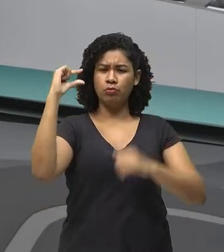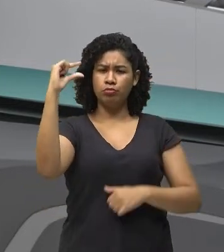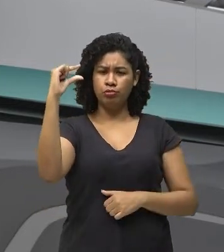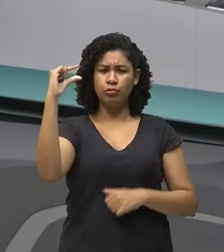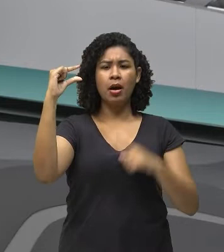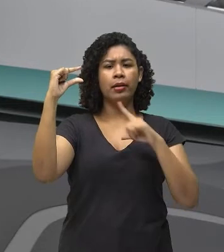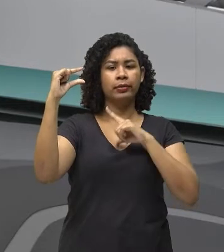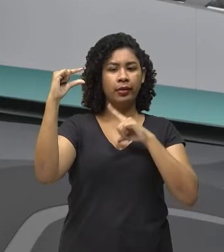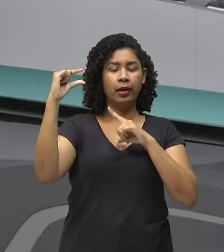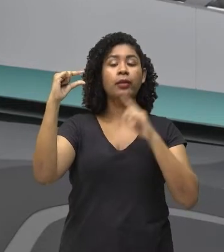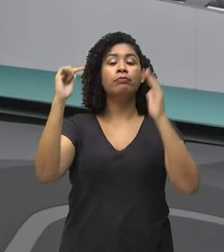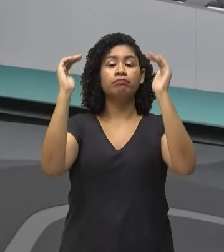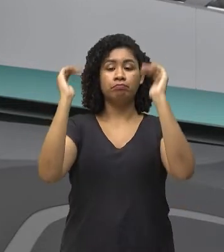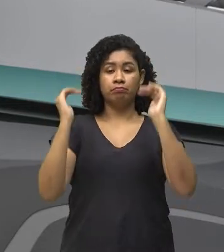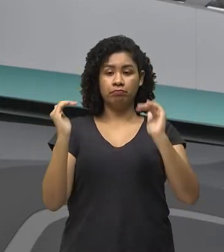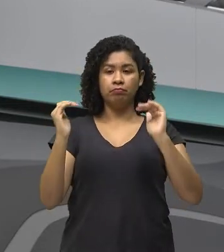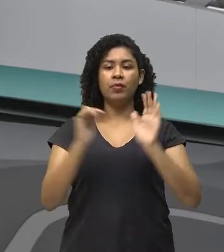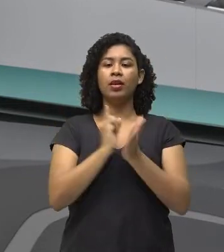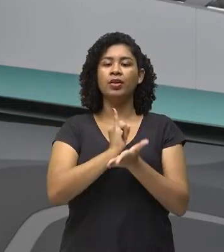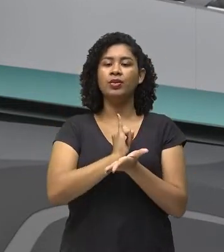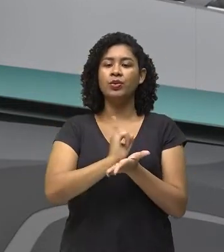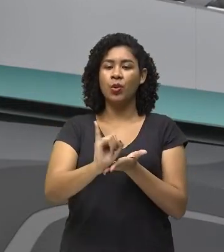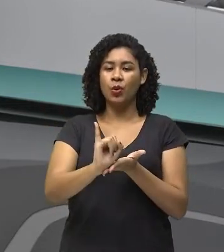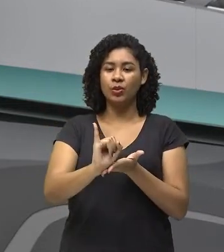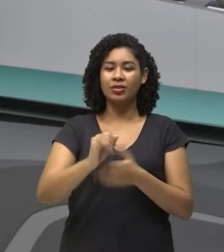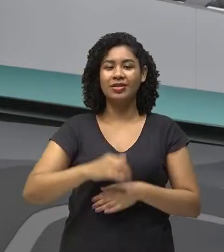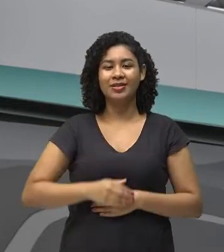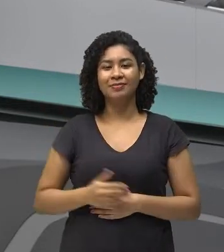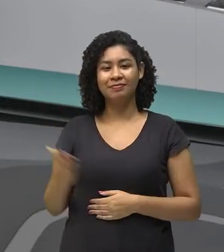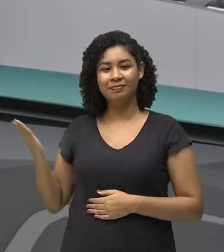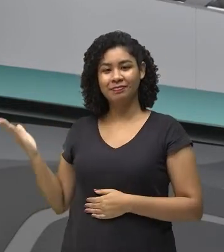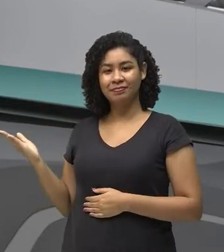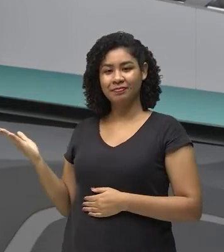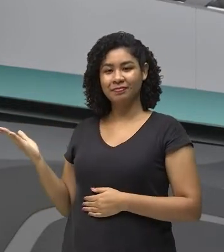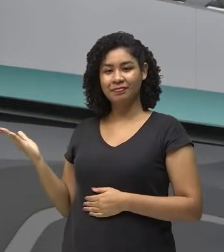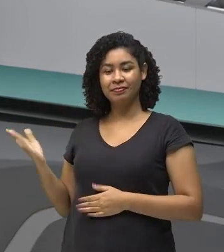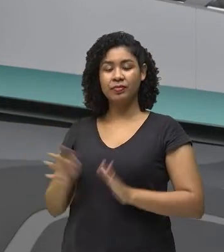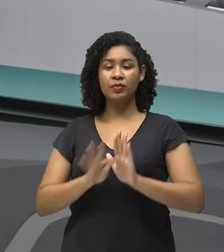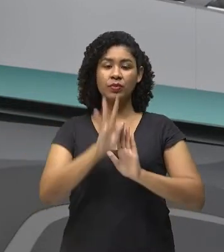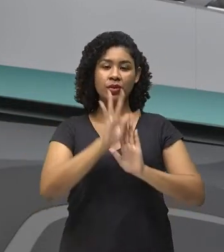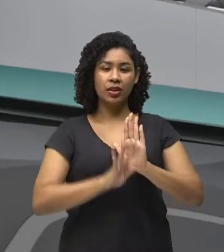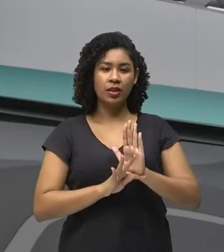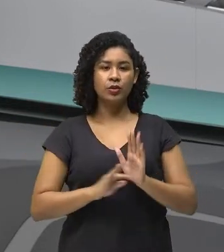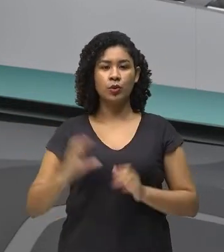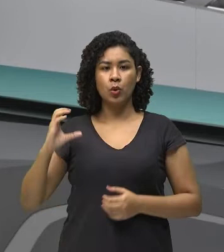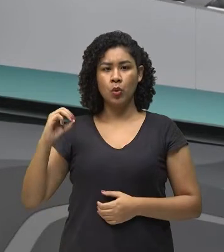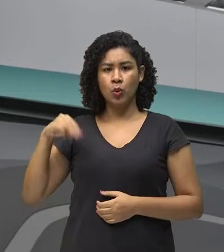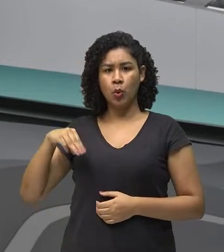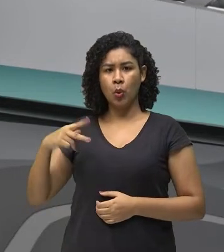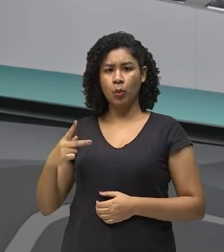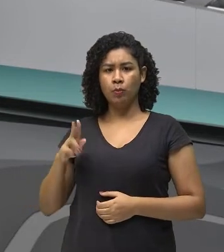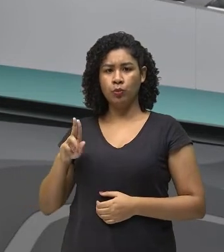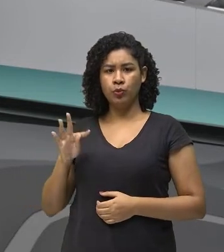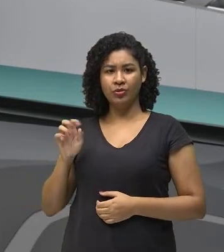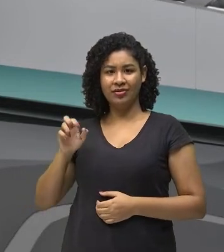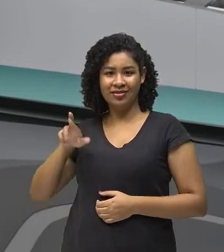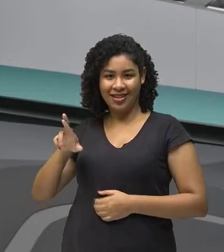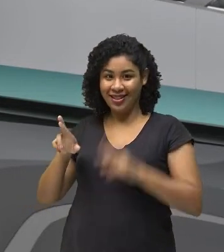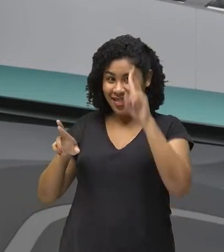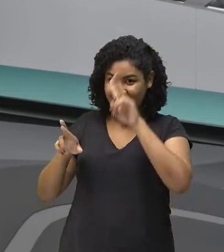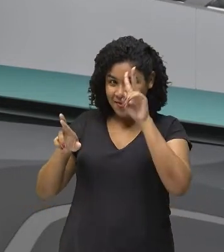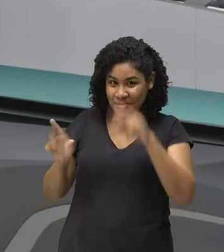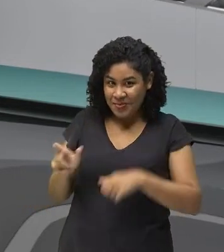ali e a introdução também. Vamos ver aqui junto comigo. The computer, ó, computer de novo já apareceu, não é? Confirma,